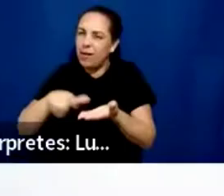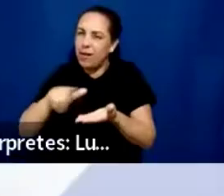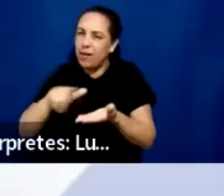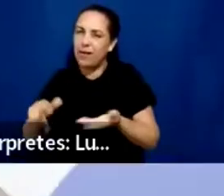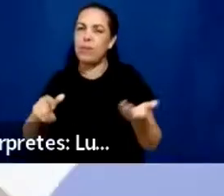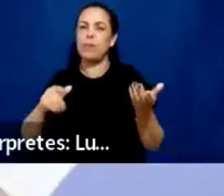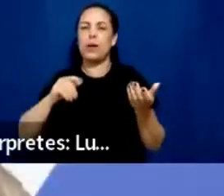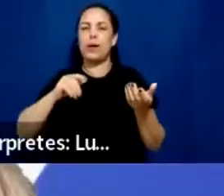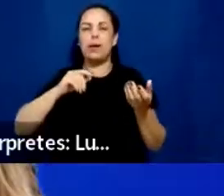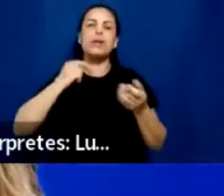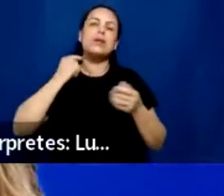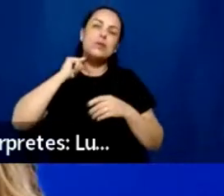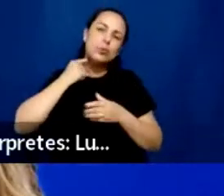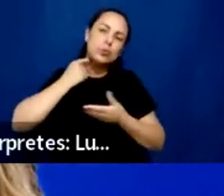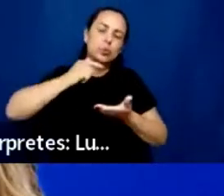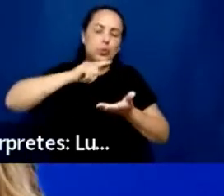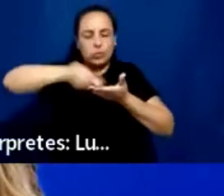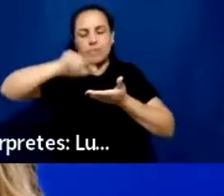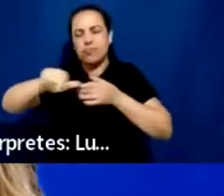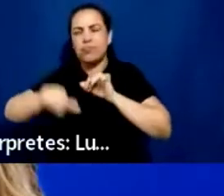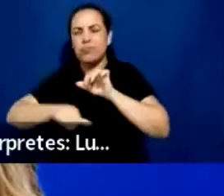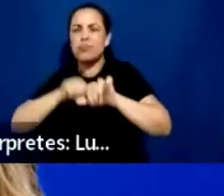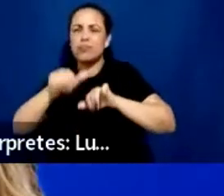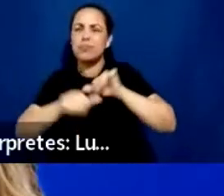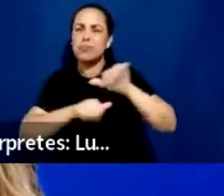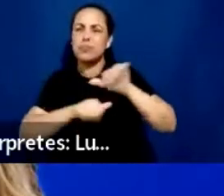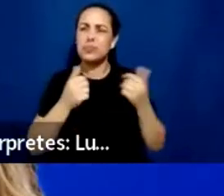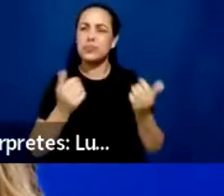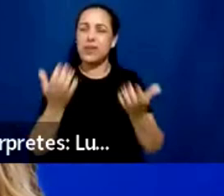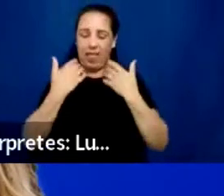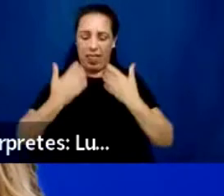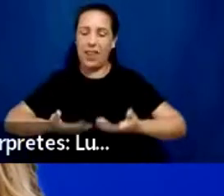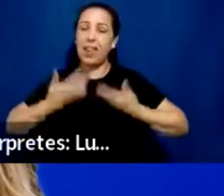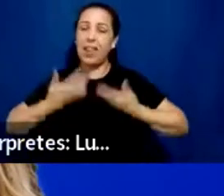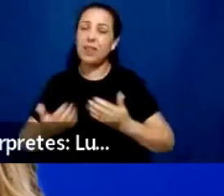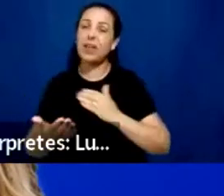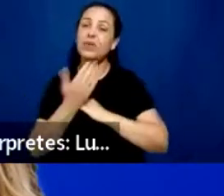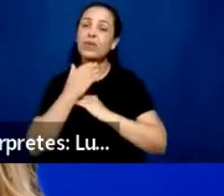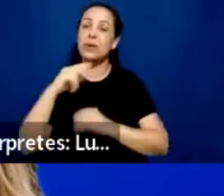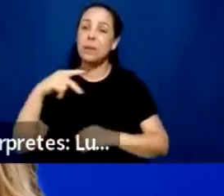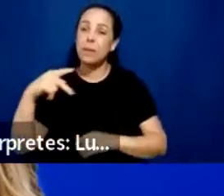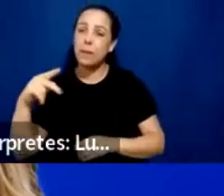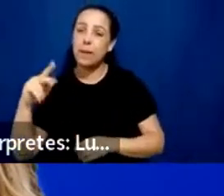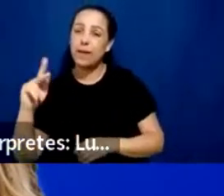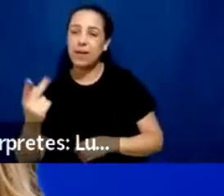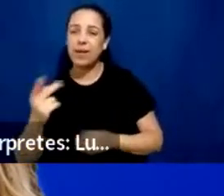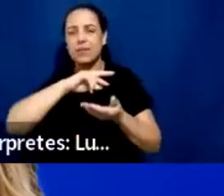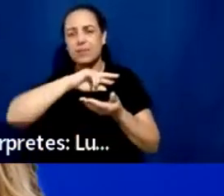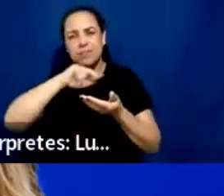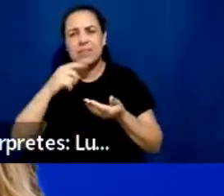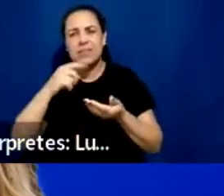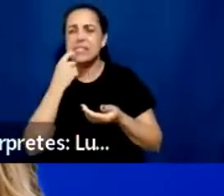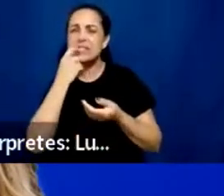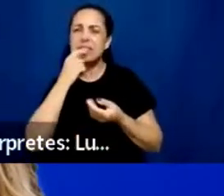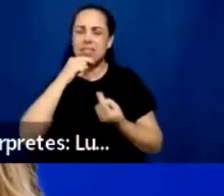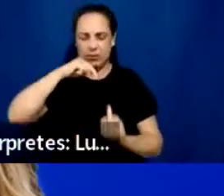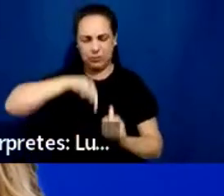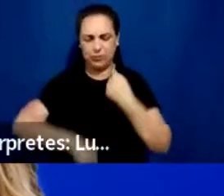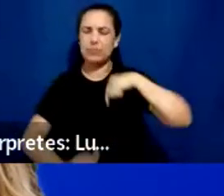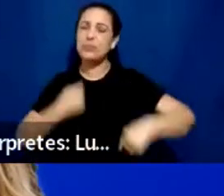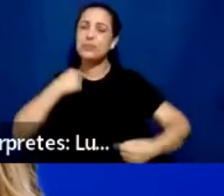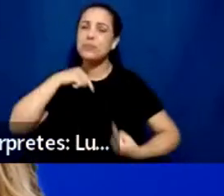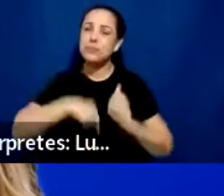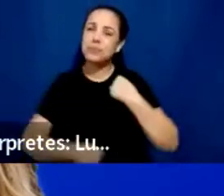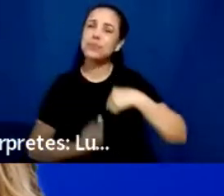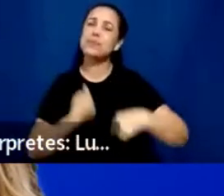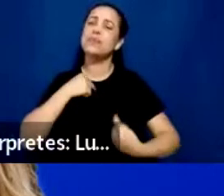remédio. Só que aqui eu vou mostrar para vocês que água não é tudo igual. Então, tem uma água que hidrata e tem